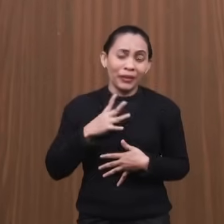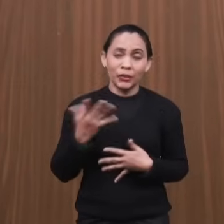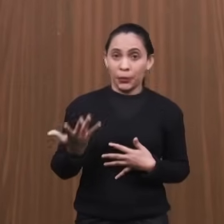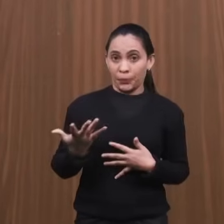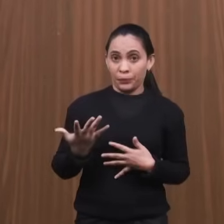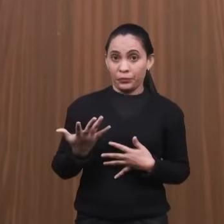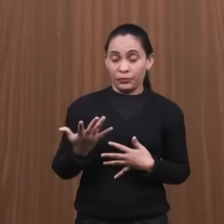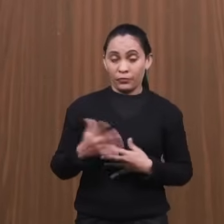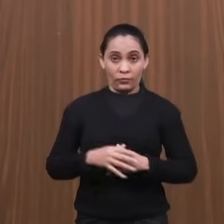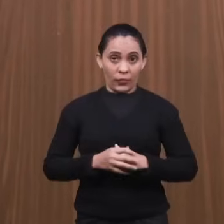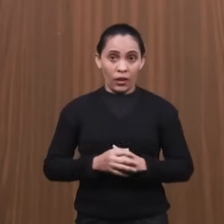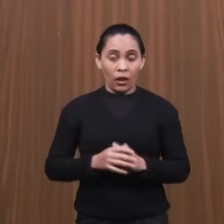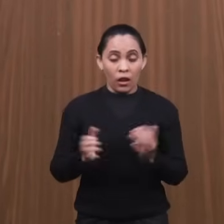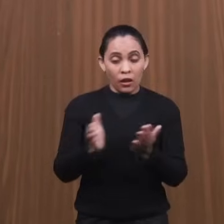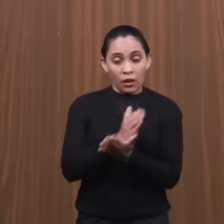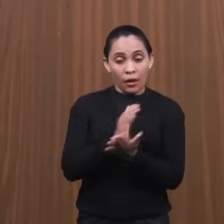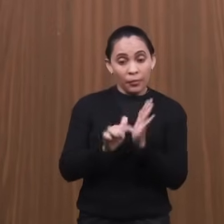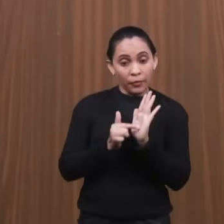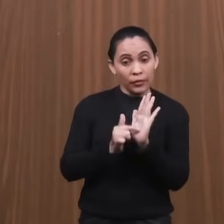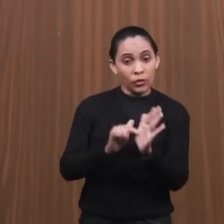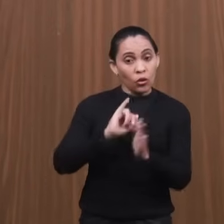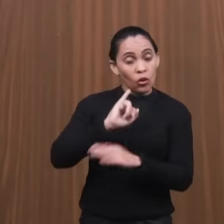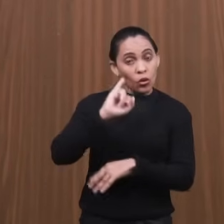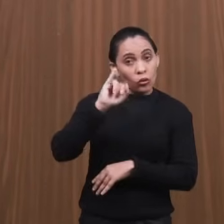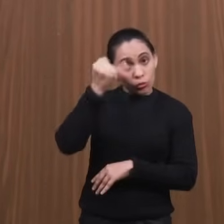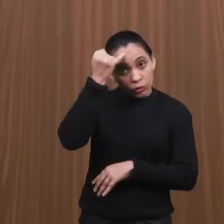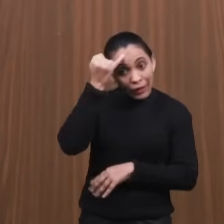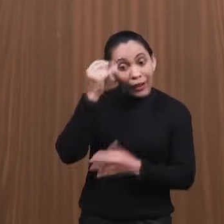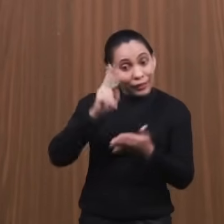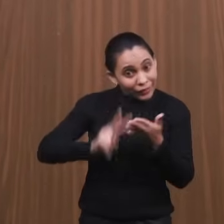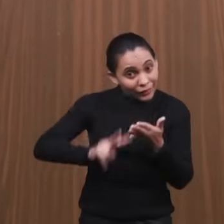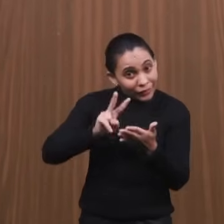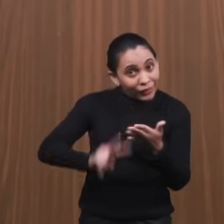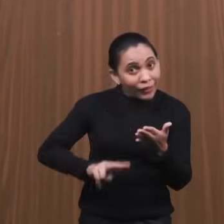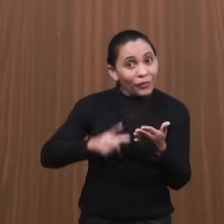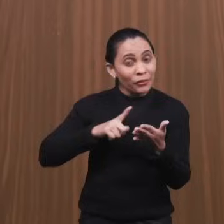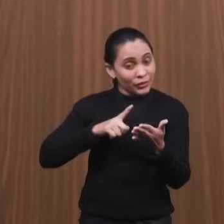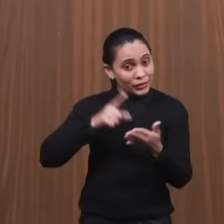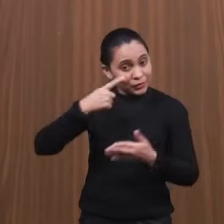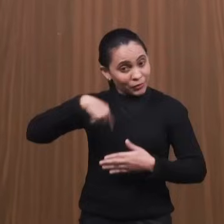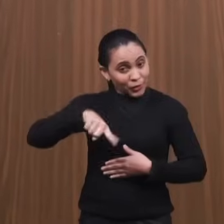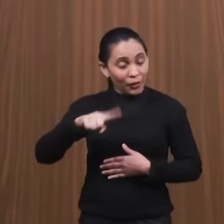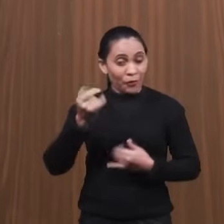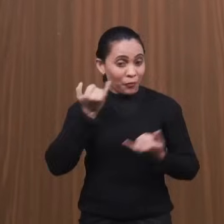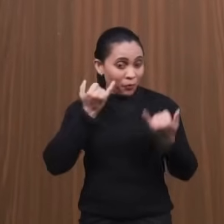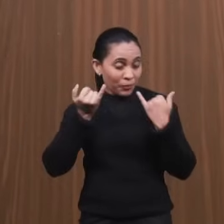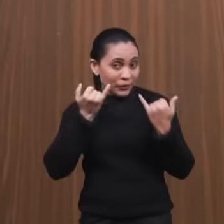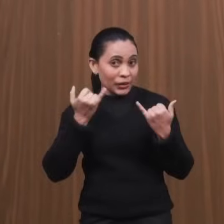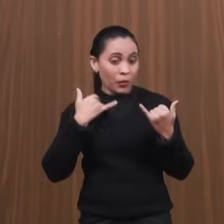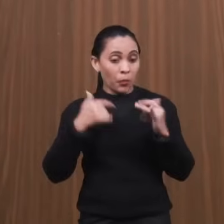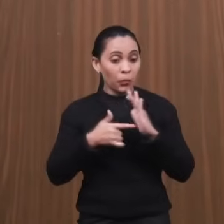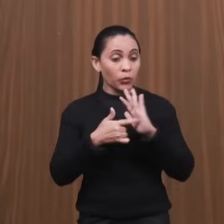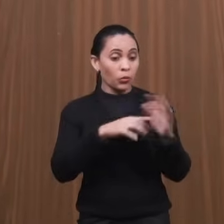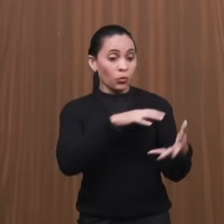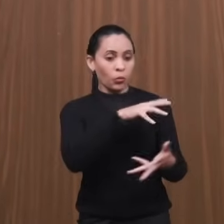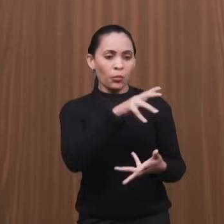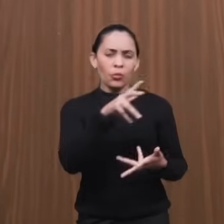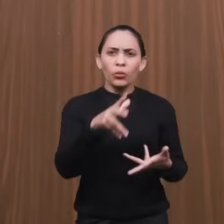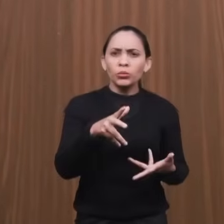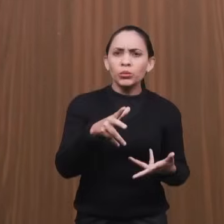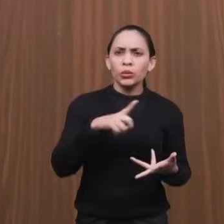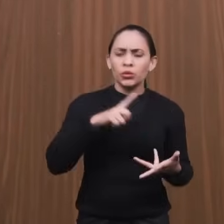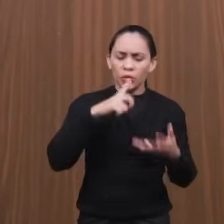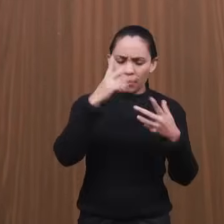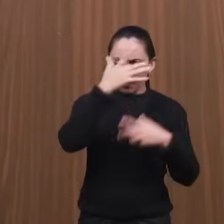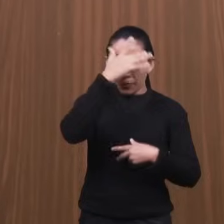todos lerem apenas um capítulo, lerem depois, vão ficar mais bem situados, né? Fala de mundo dos homens